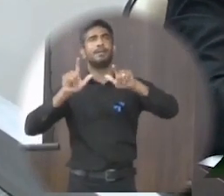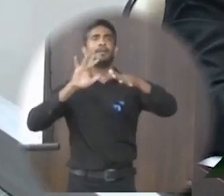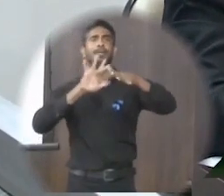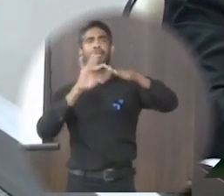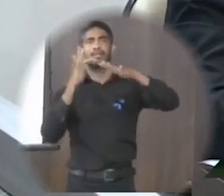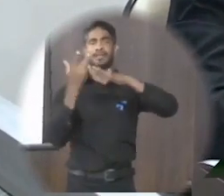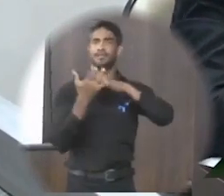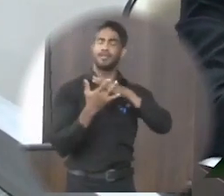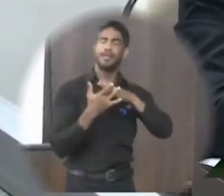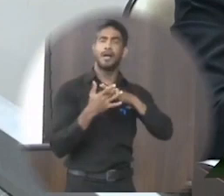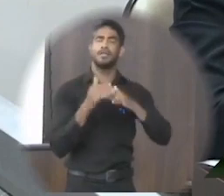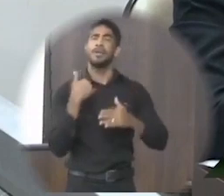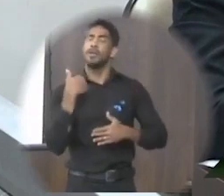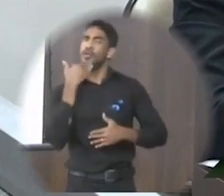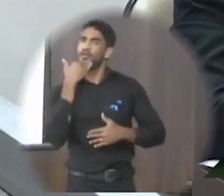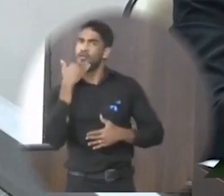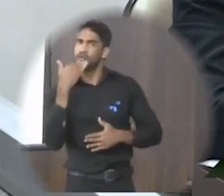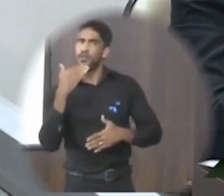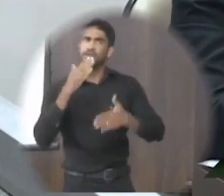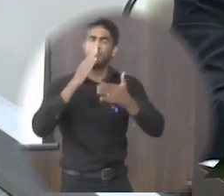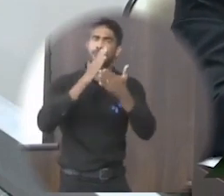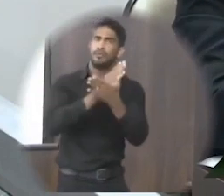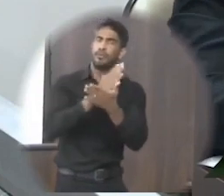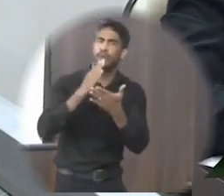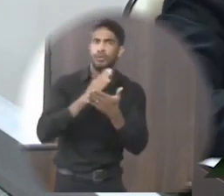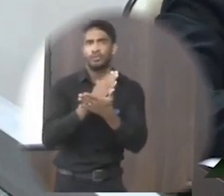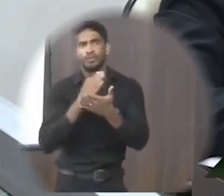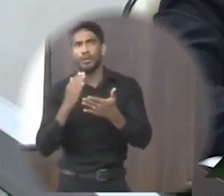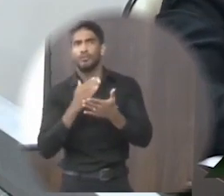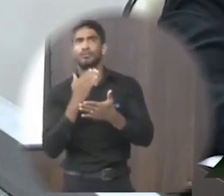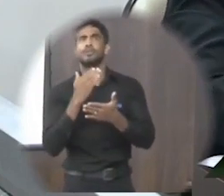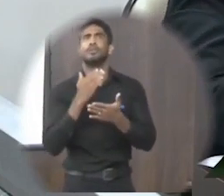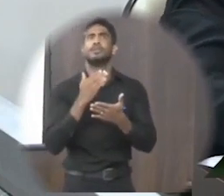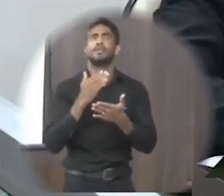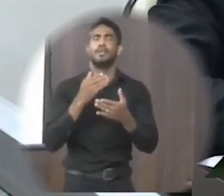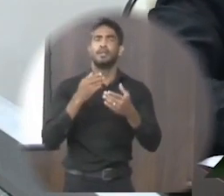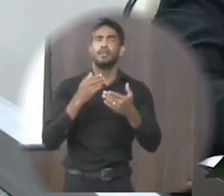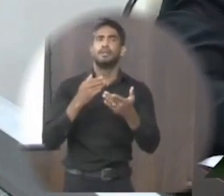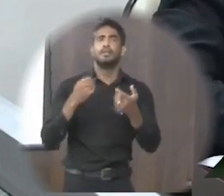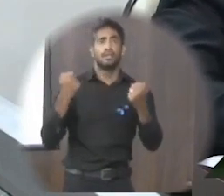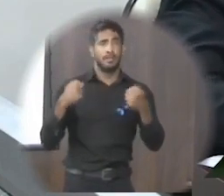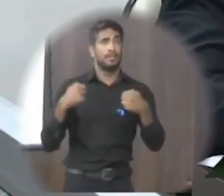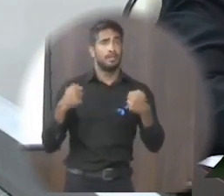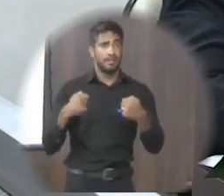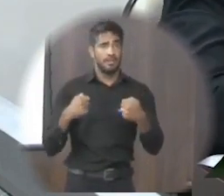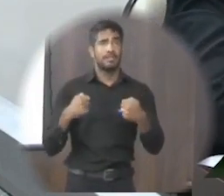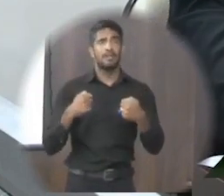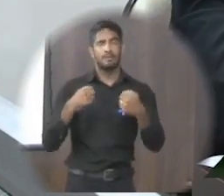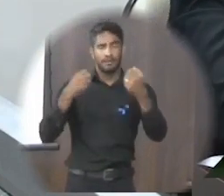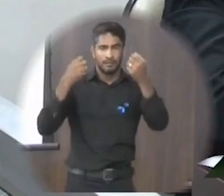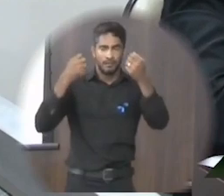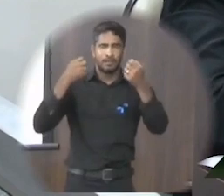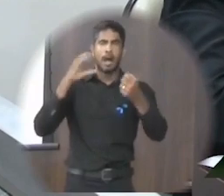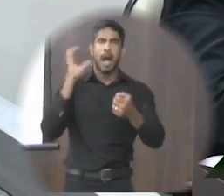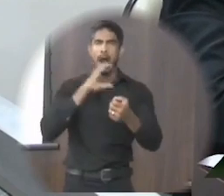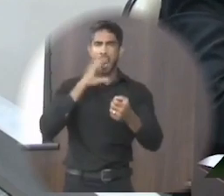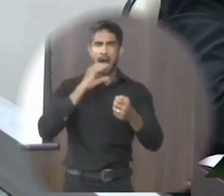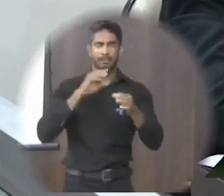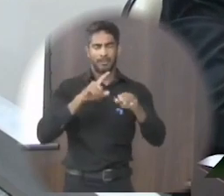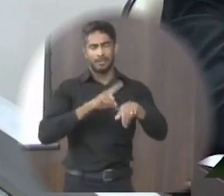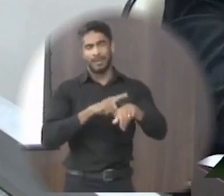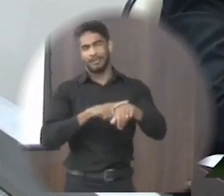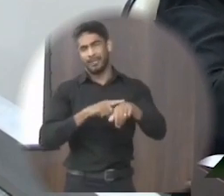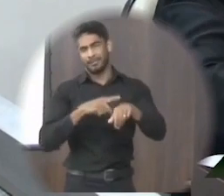sociais. Eu fiz aqui algumas indicações de necessidades. Eu vou ser bem breve aqui para não tomar muito tempo de